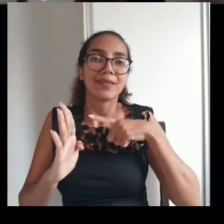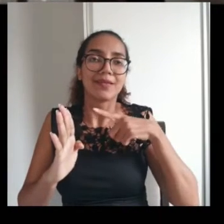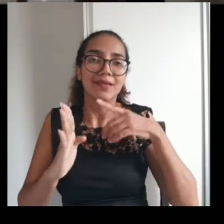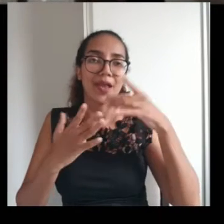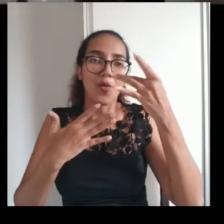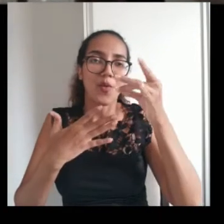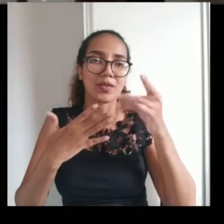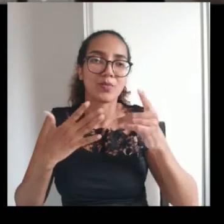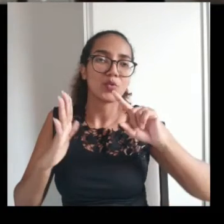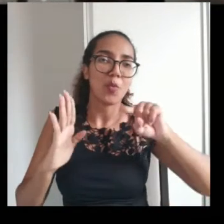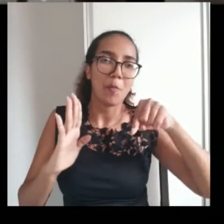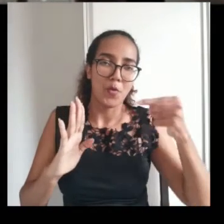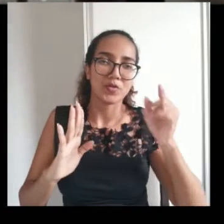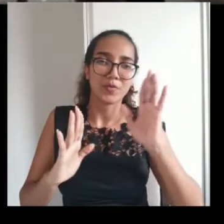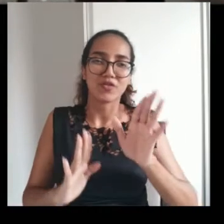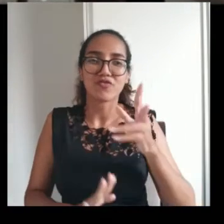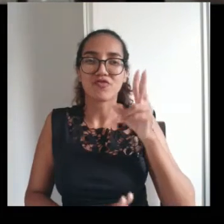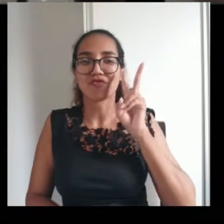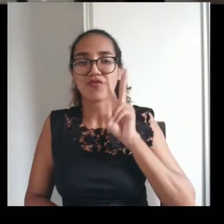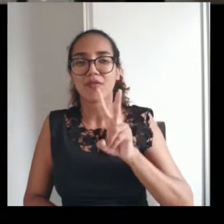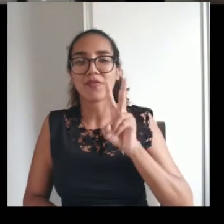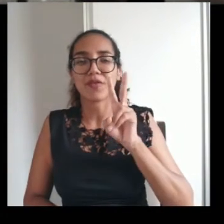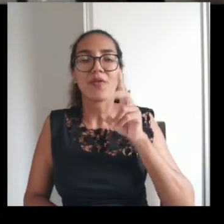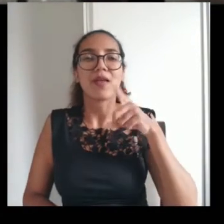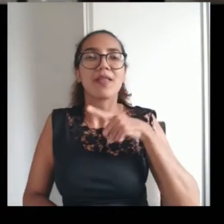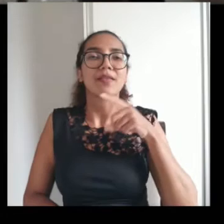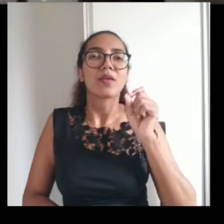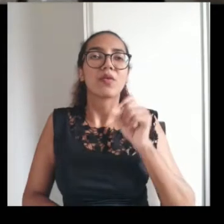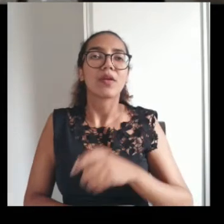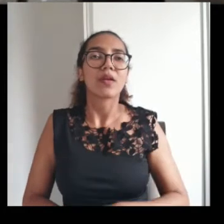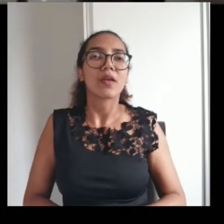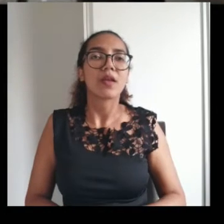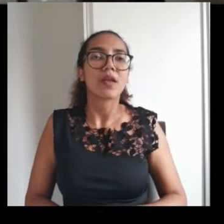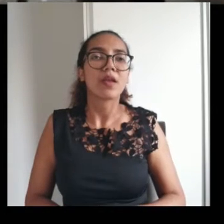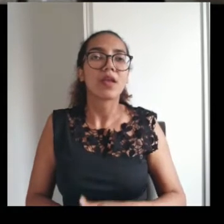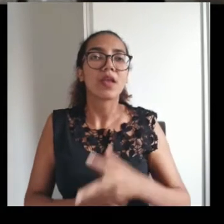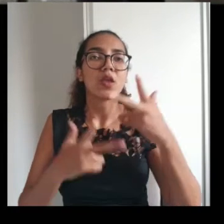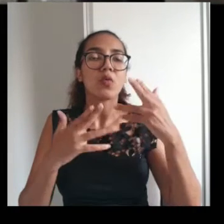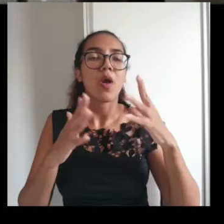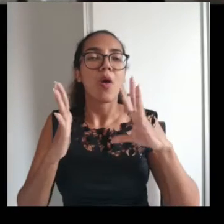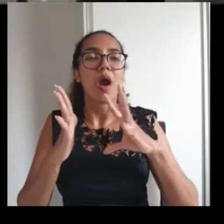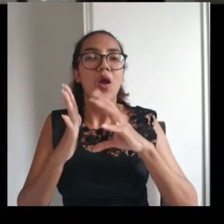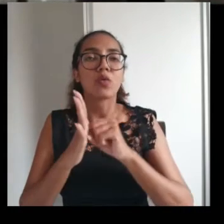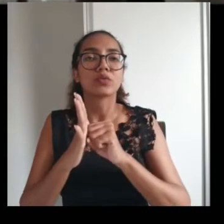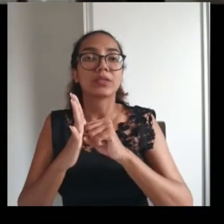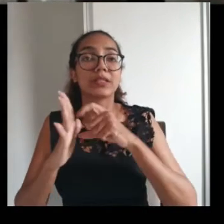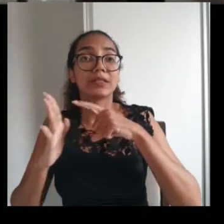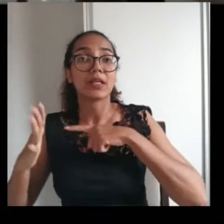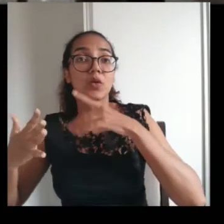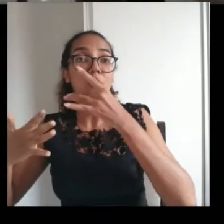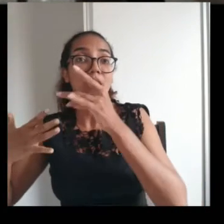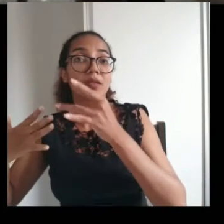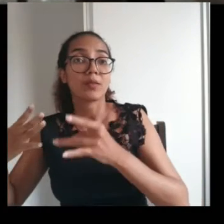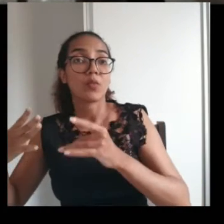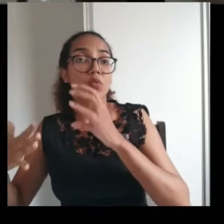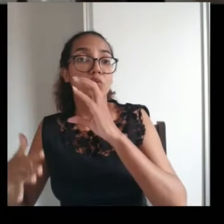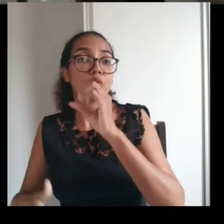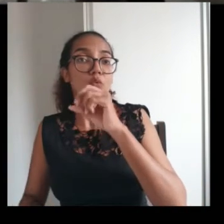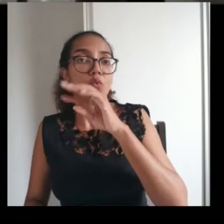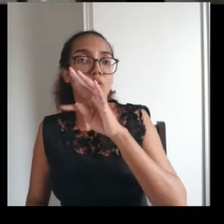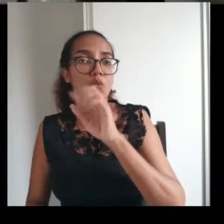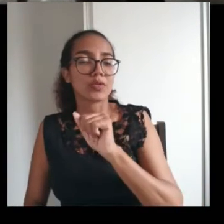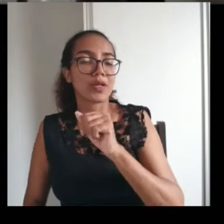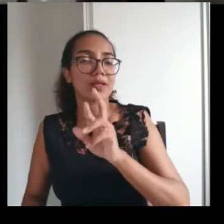próxima, né? Que a gente viu. Ele está igual a quanto aqui, pessoal? E tem aqui o atributo contas, né? Que está representando esse array